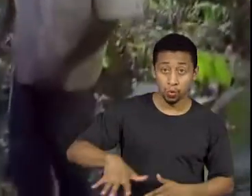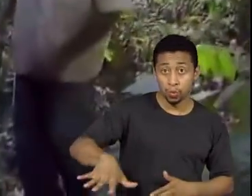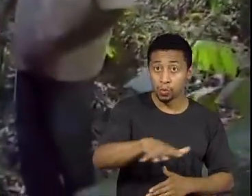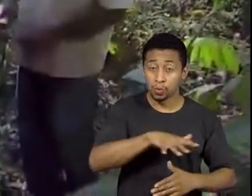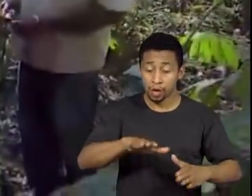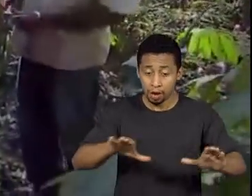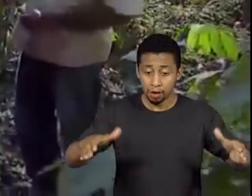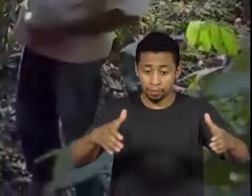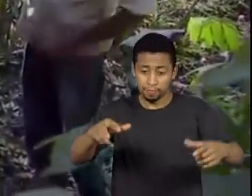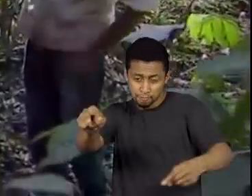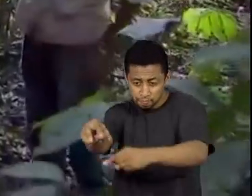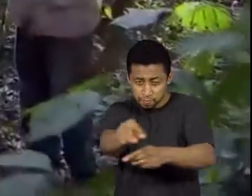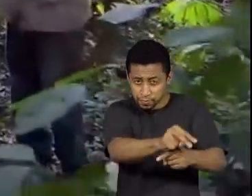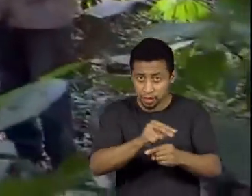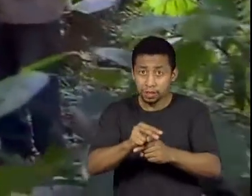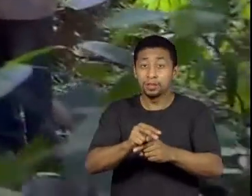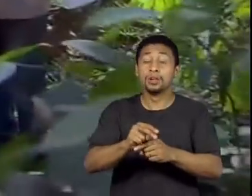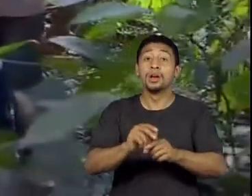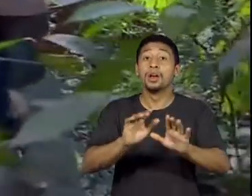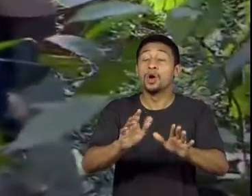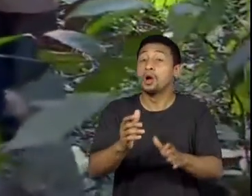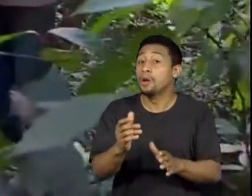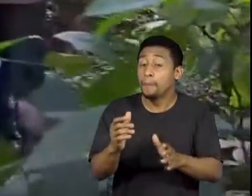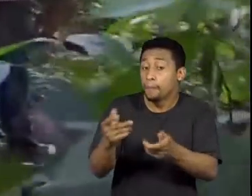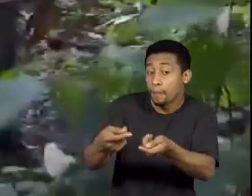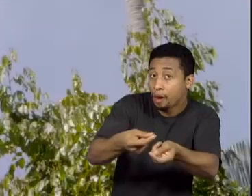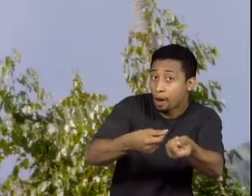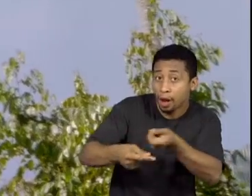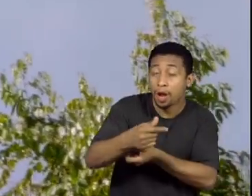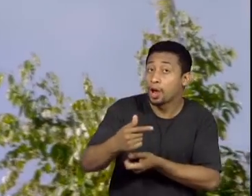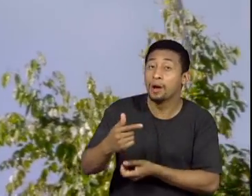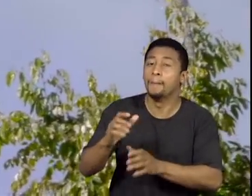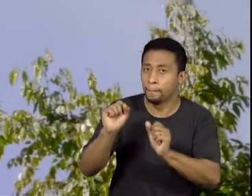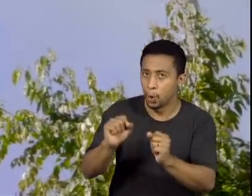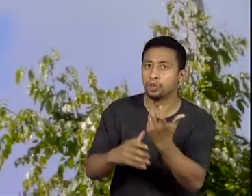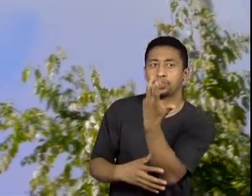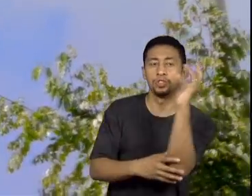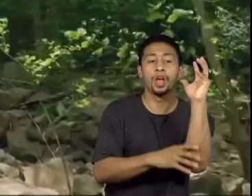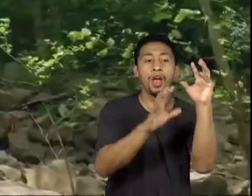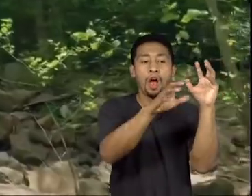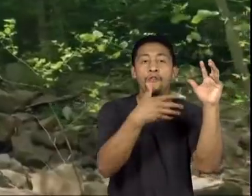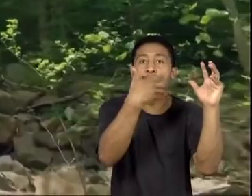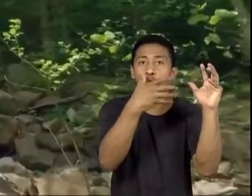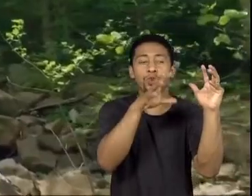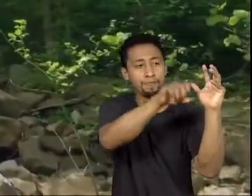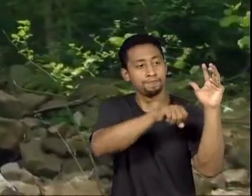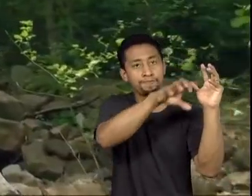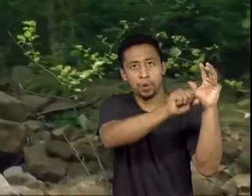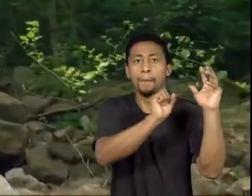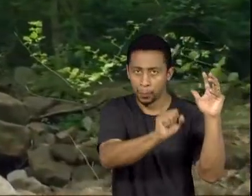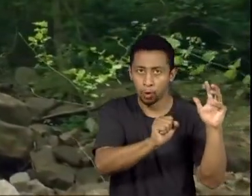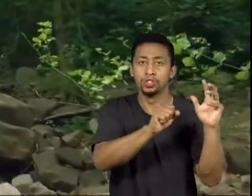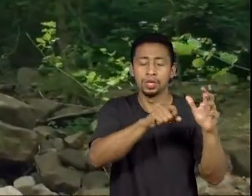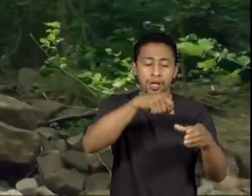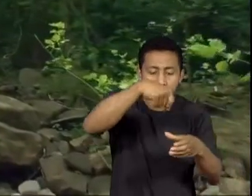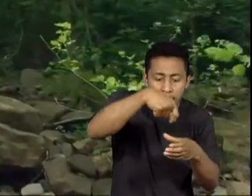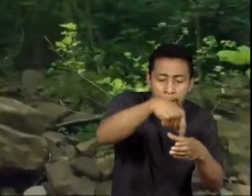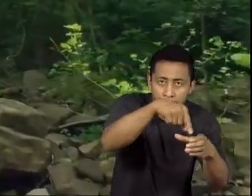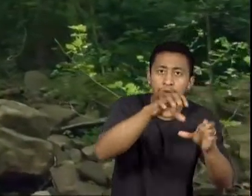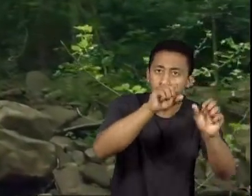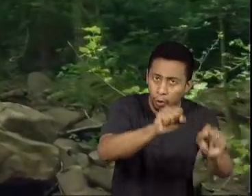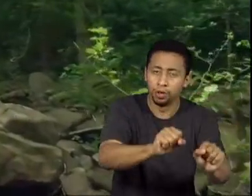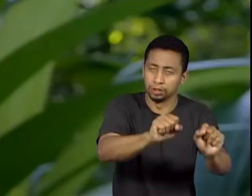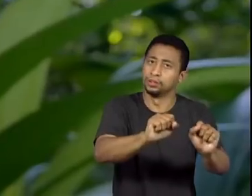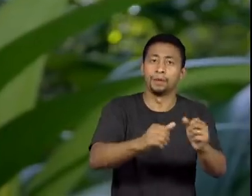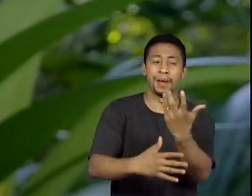econômica permitida é a coleta de frutos, óleos e sementes, sem a derrubada das árvores. Mas o projeto